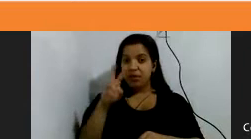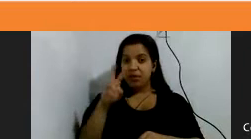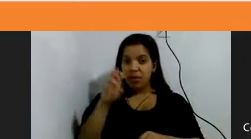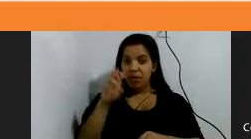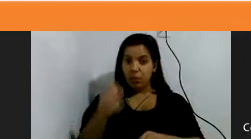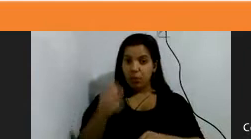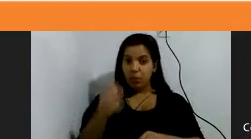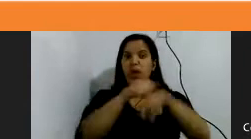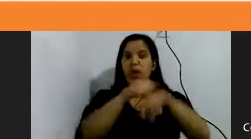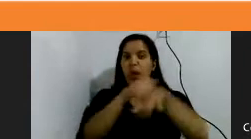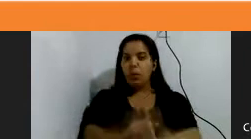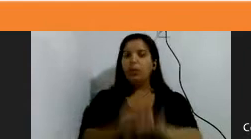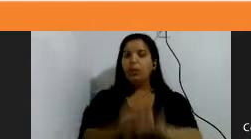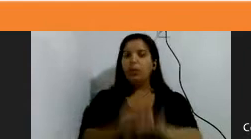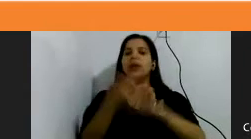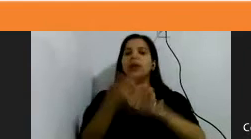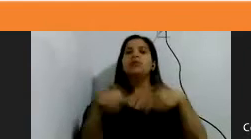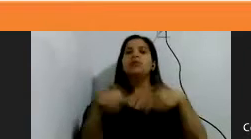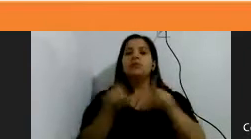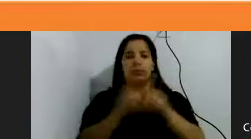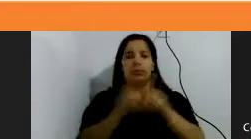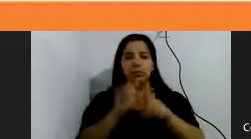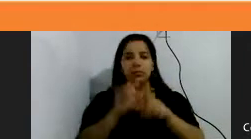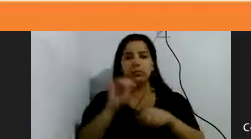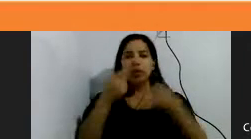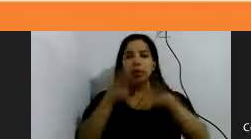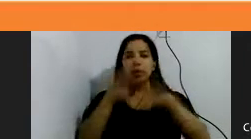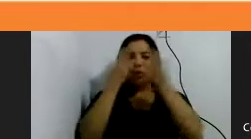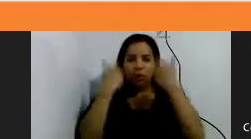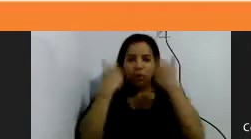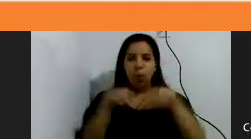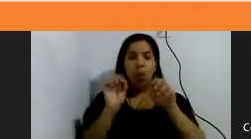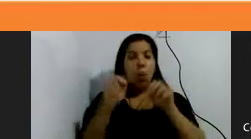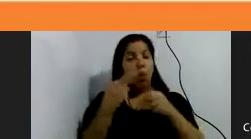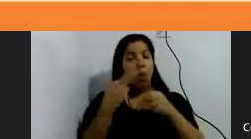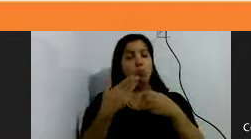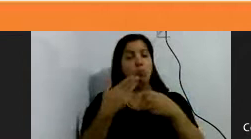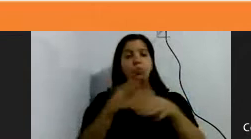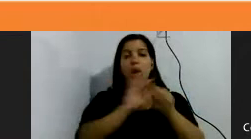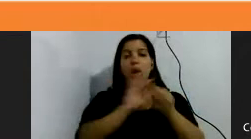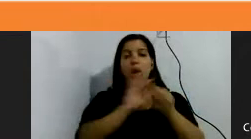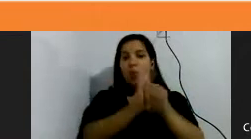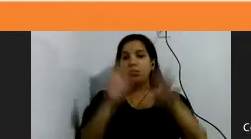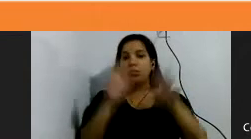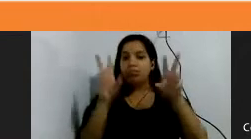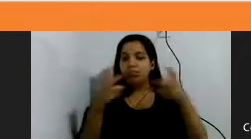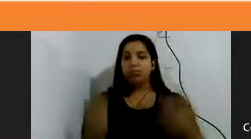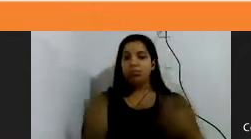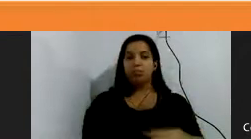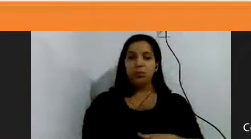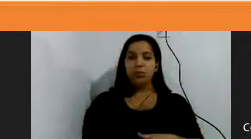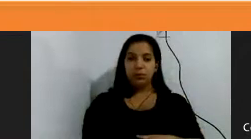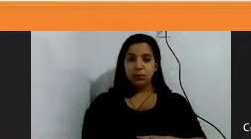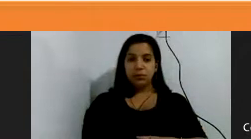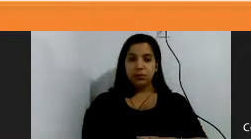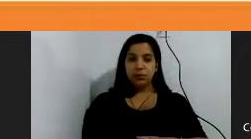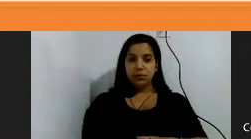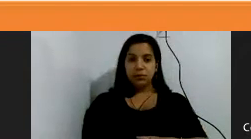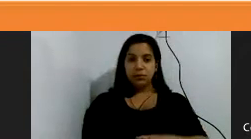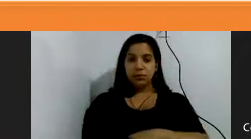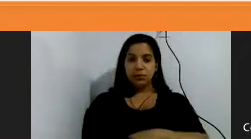infundir diretamente albumina, anticorpos ou fatores de coagulação. Então,